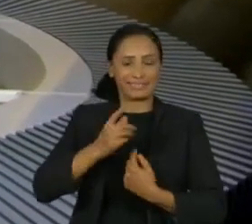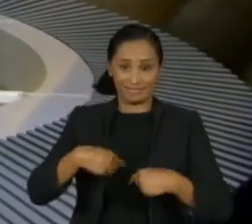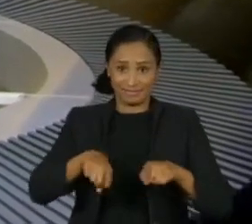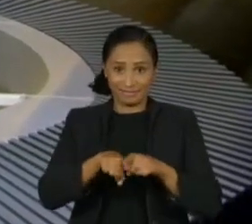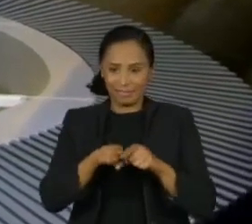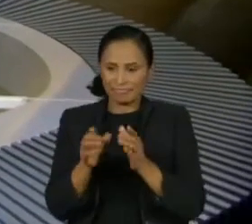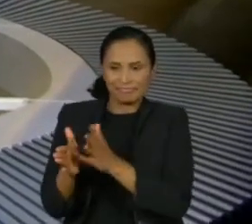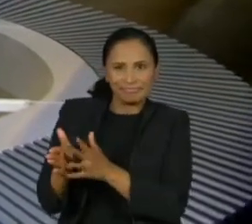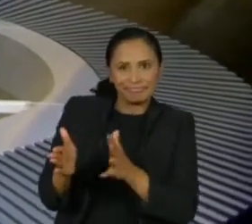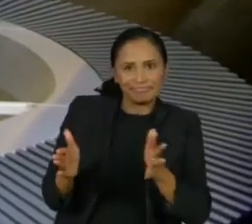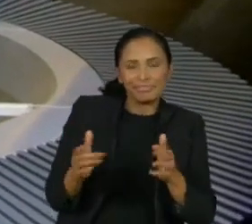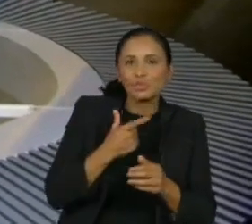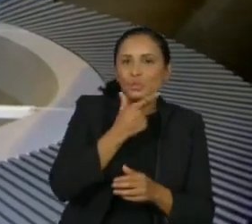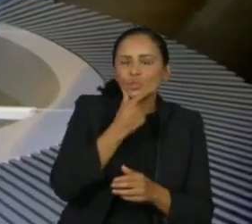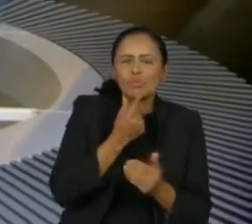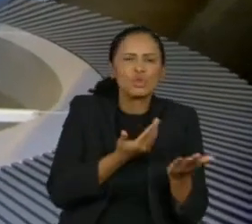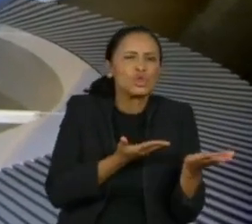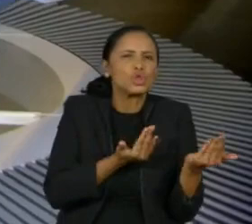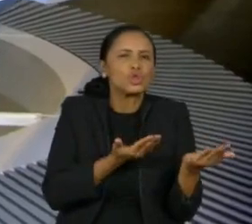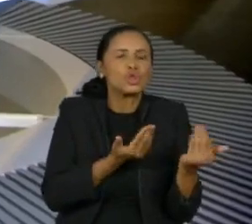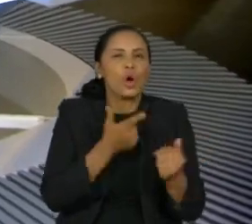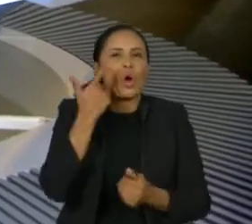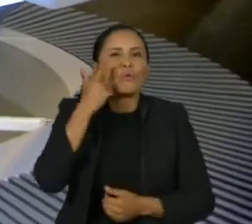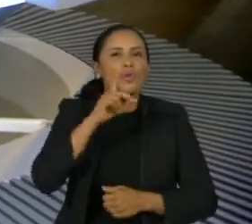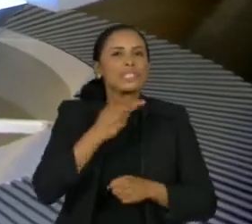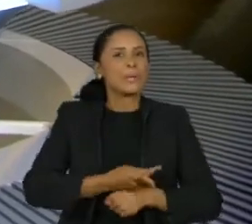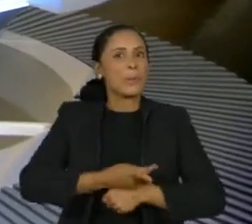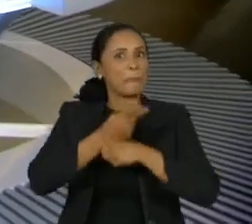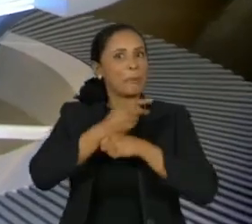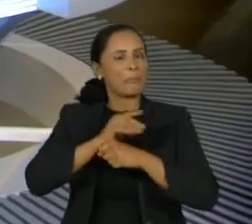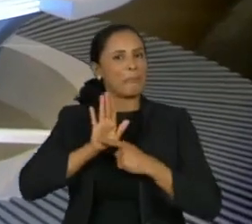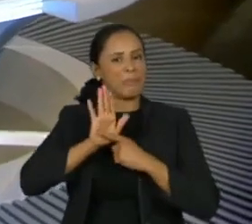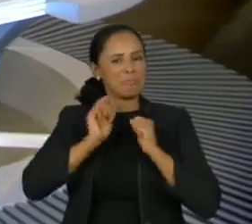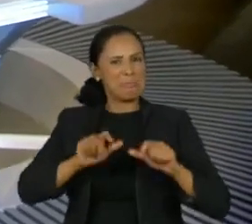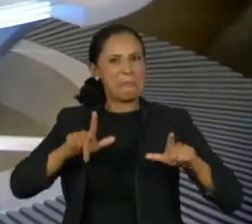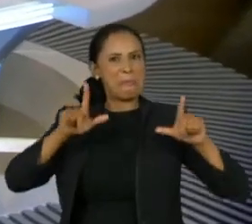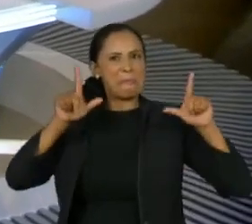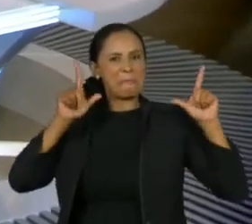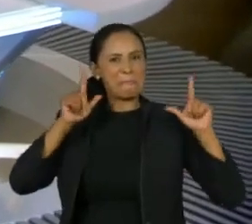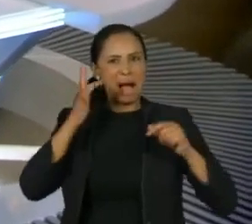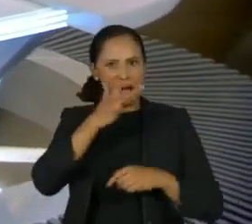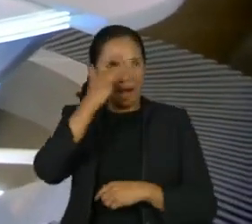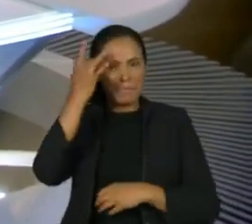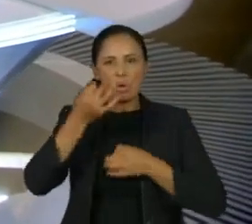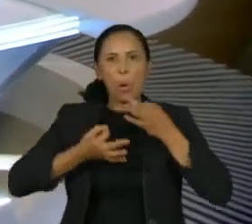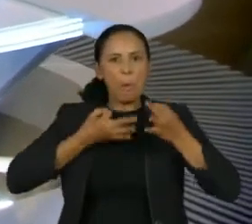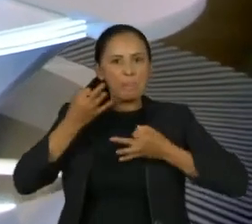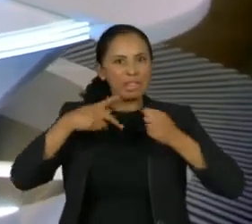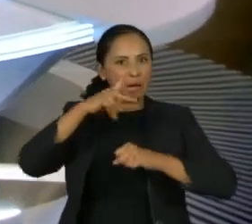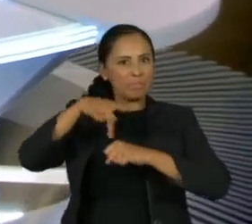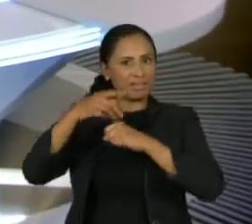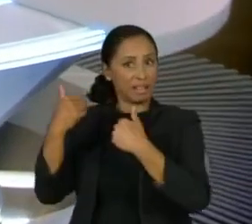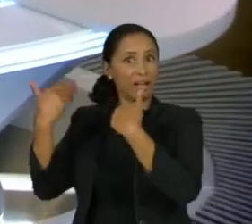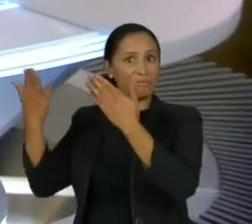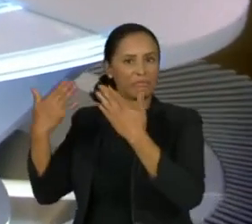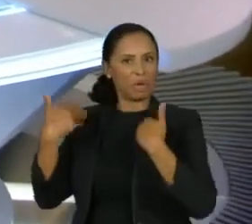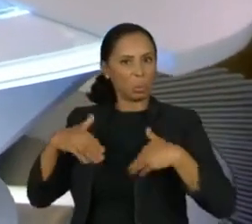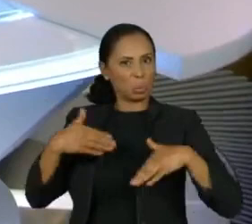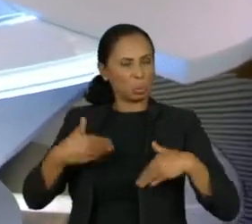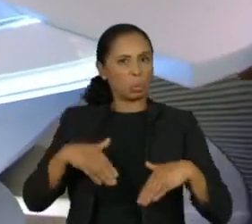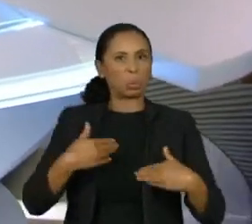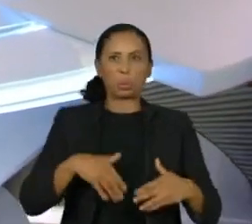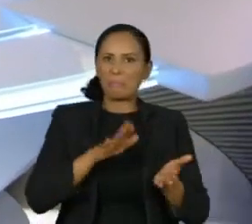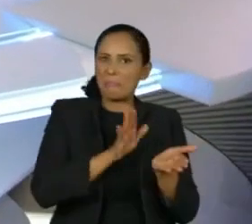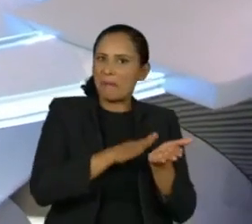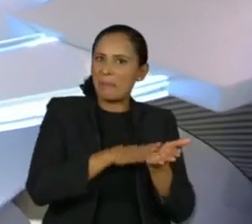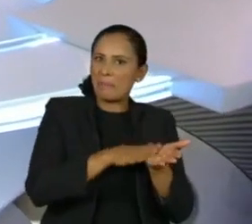diretor e roteirista que ganhou o Urso de Prata teve destaque na crítica internacional. Refletindo a dificuldade de incentivo para as artes